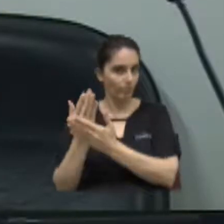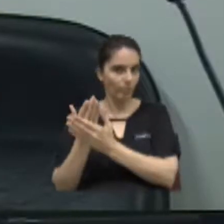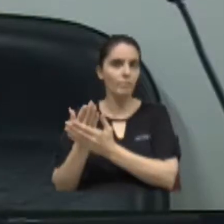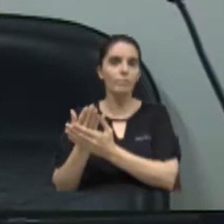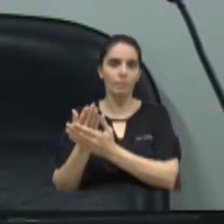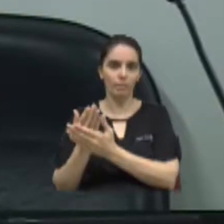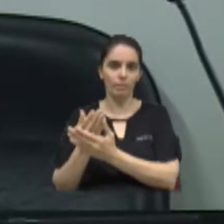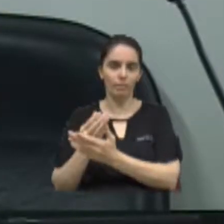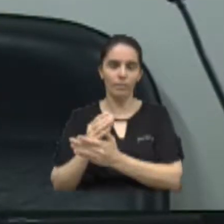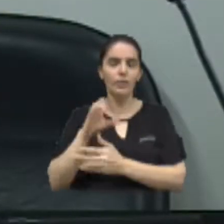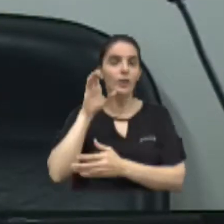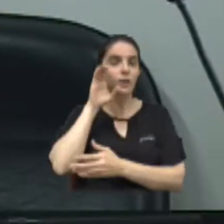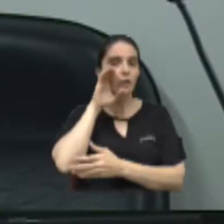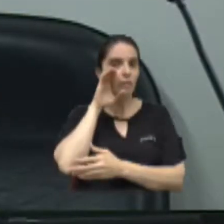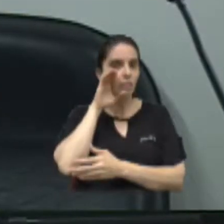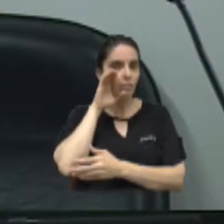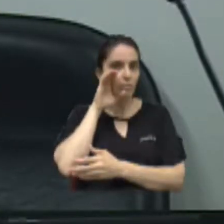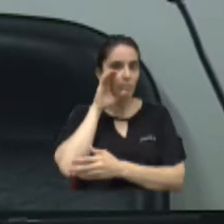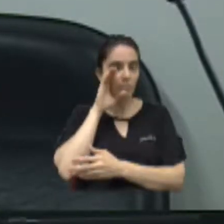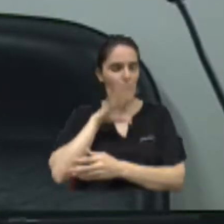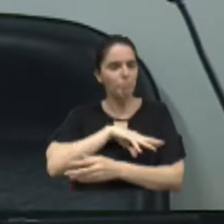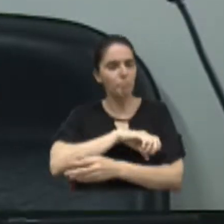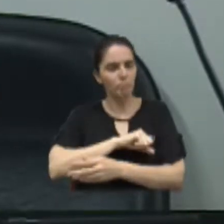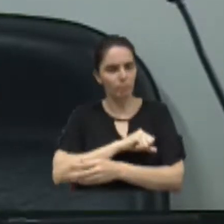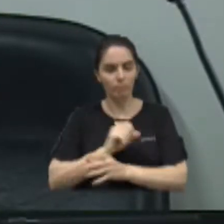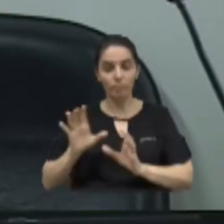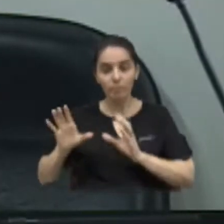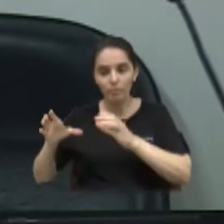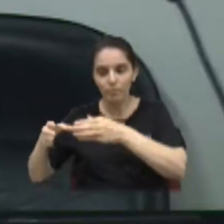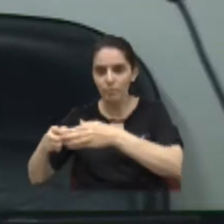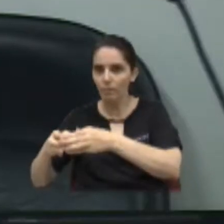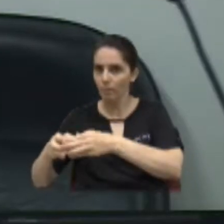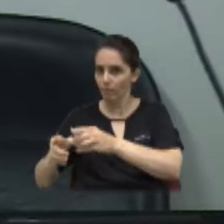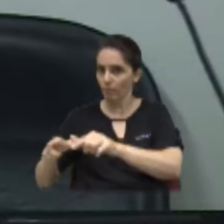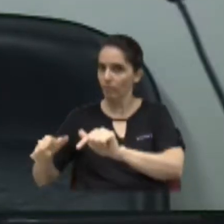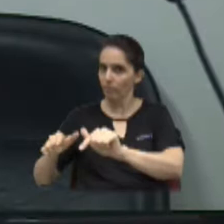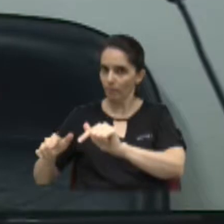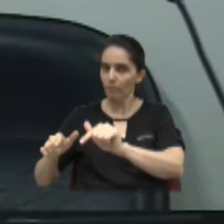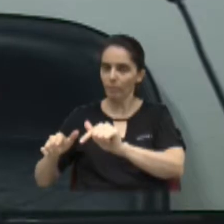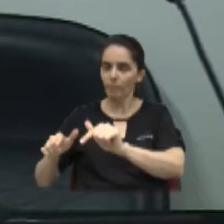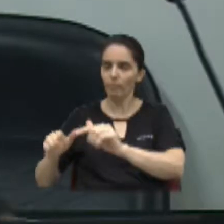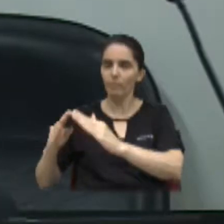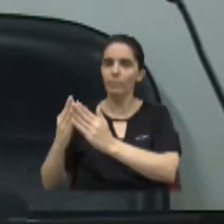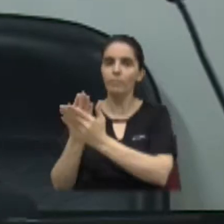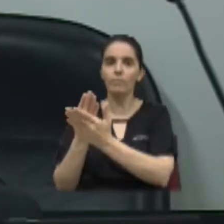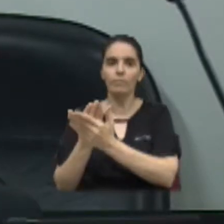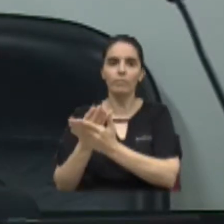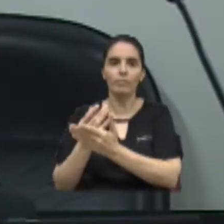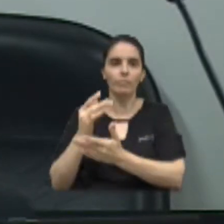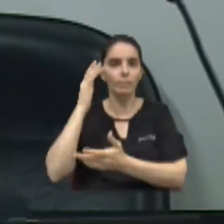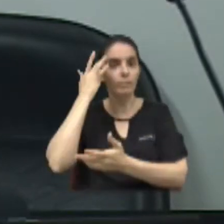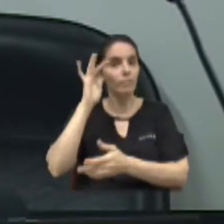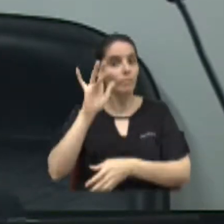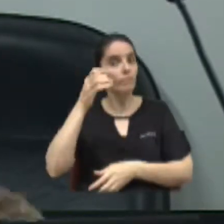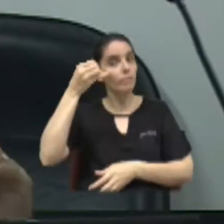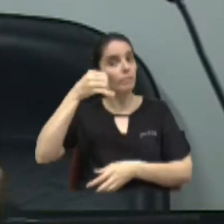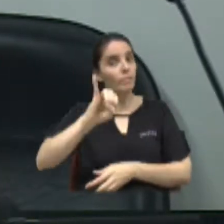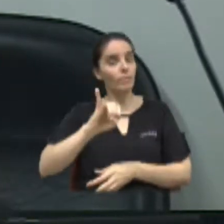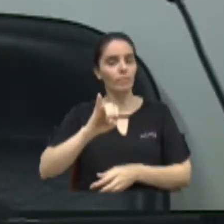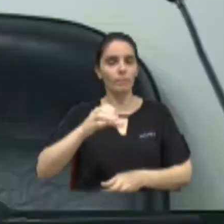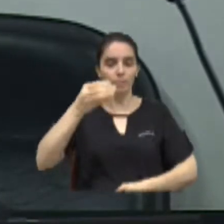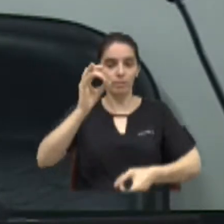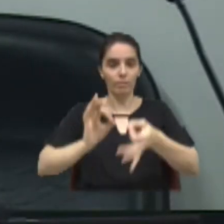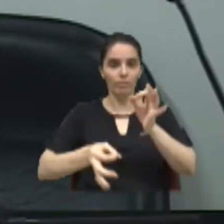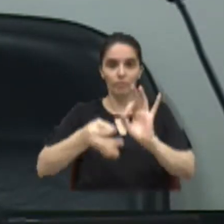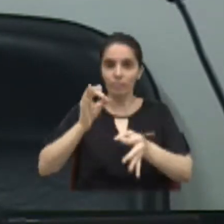trabalha nesse local. Agora, o que eu não sei, vereadora Érica, é se o judiciário determina em